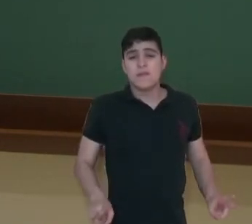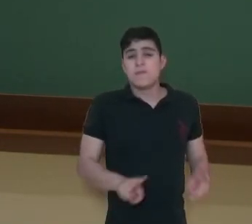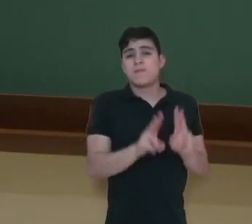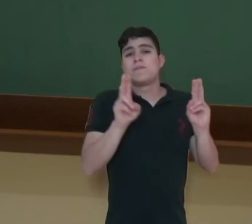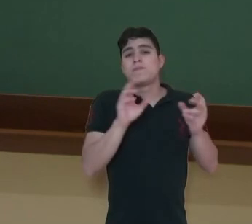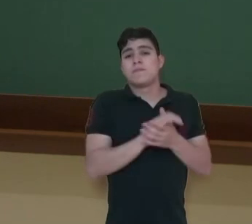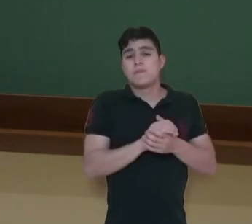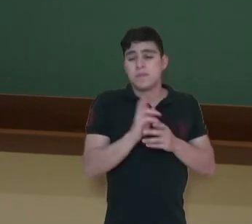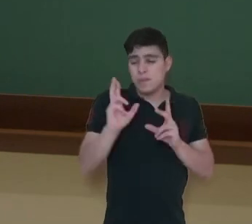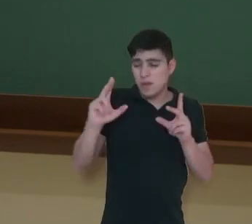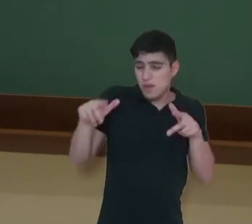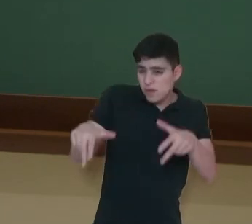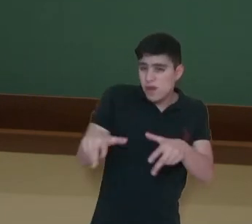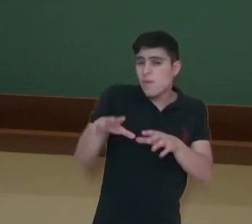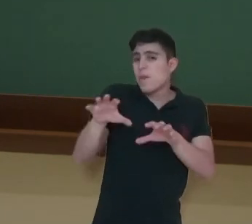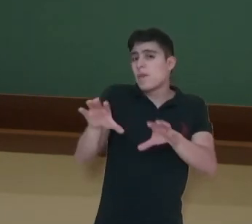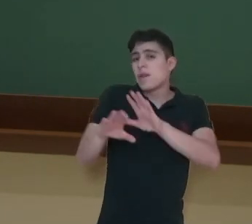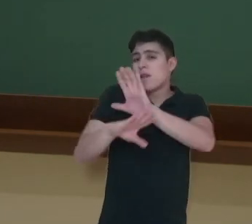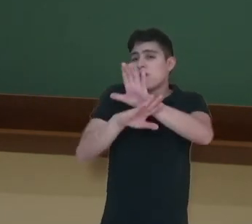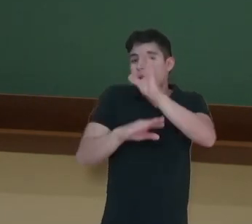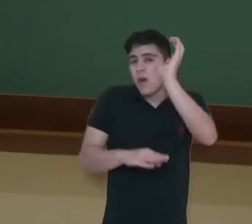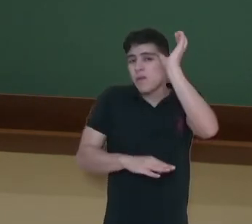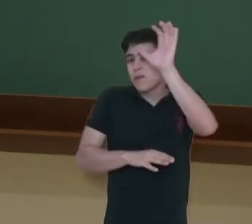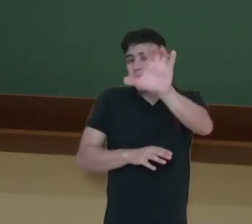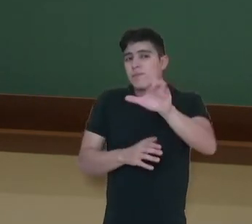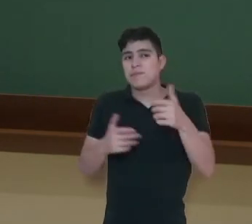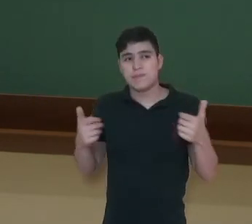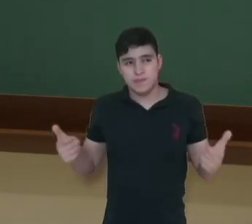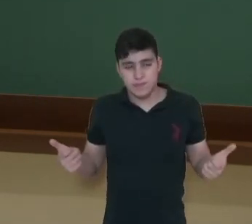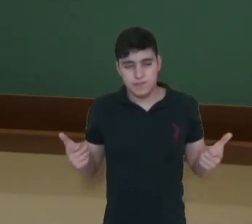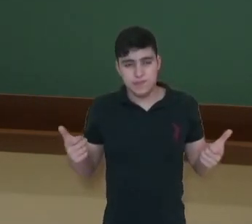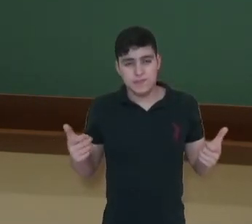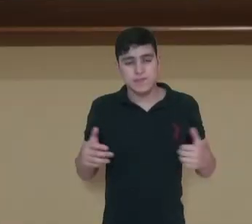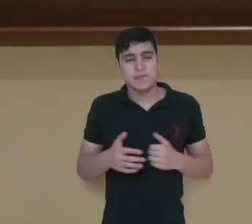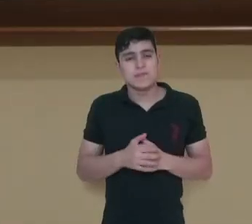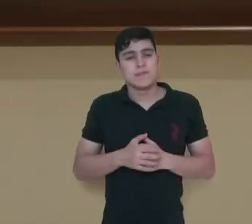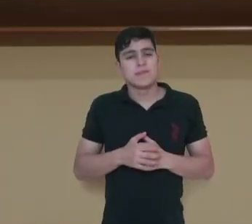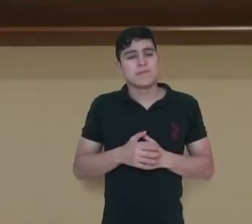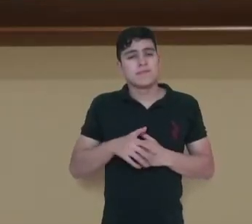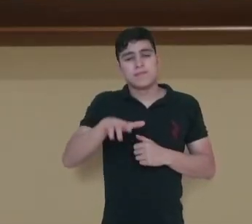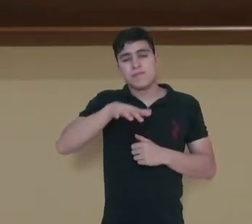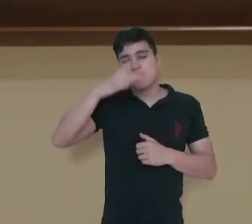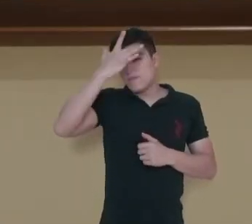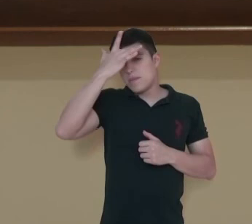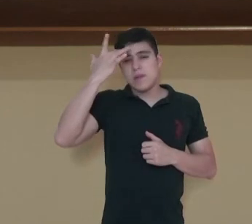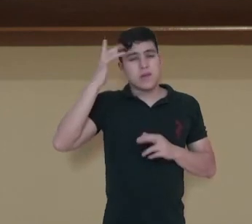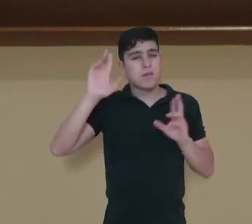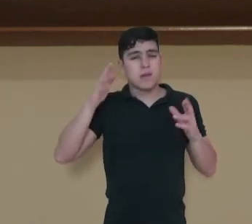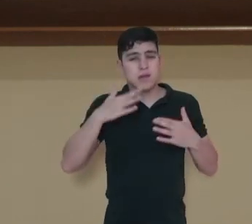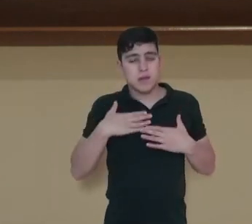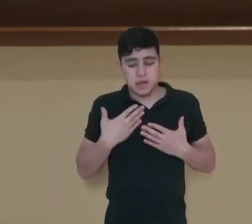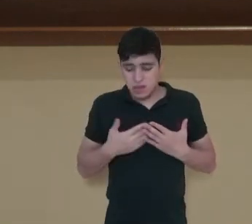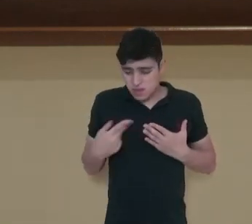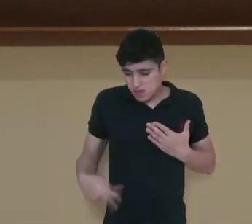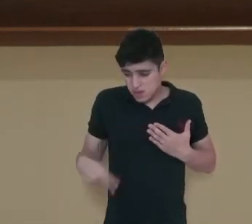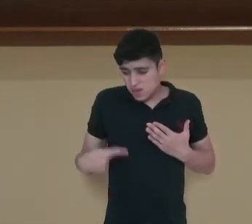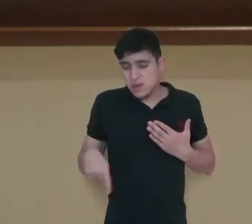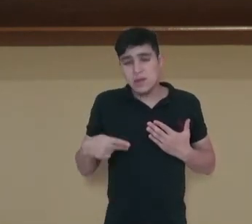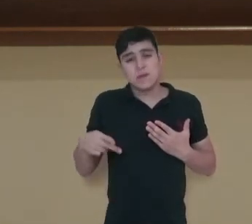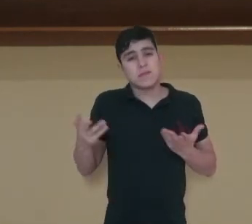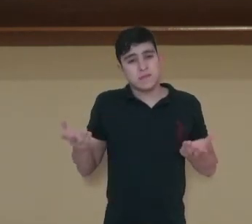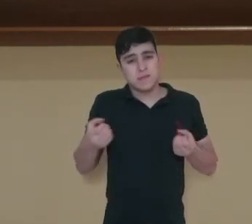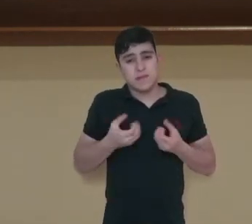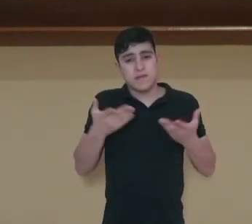E o rap é um instrumento para nos conscientizar com relação a isso, ok? Pessoal, espero que essa aula tenha sido bastante proveitosa e